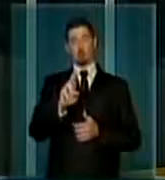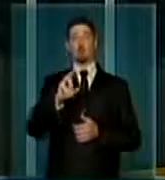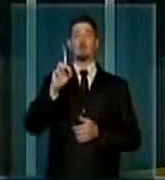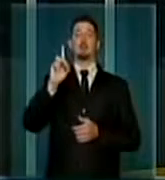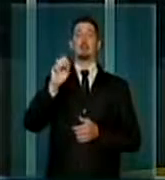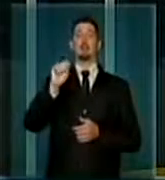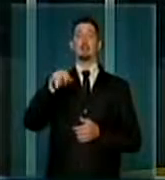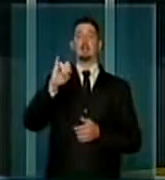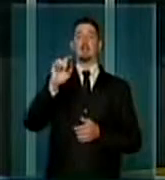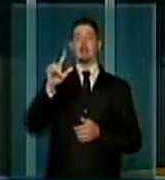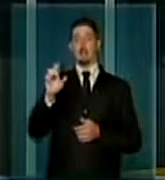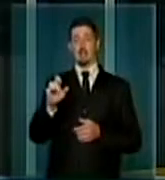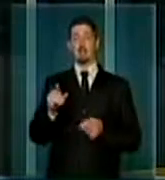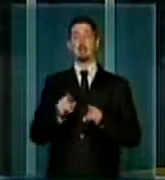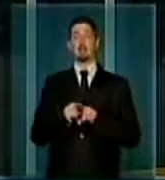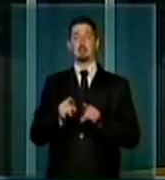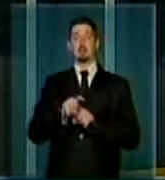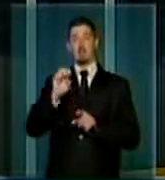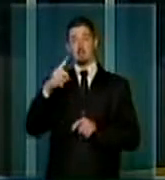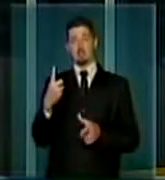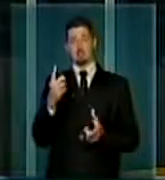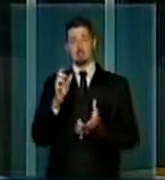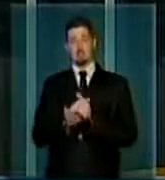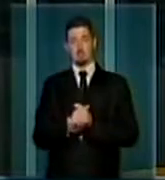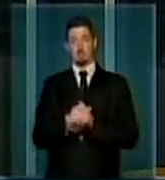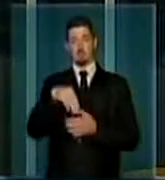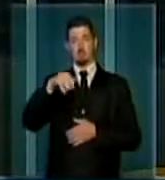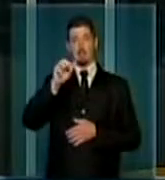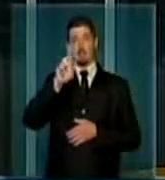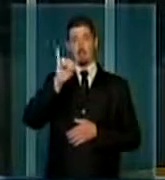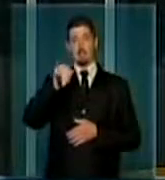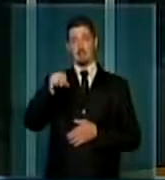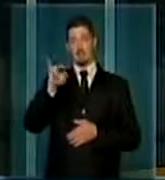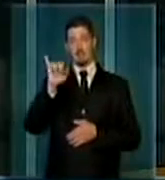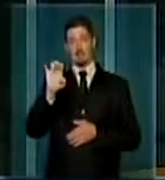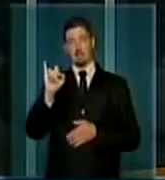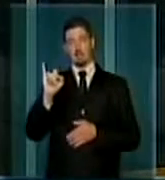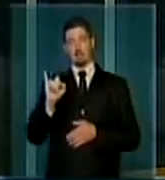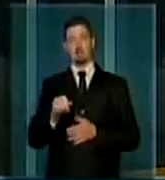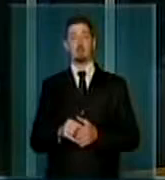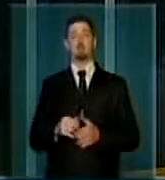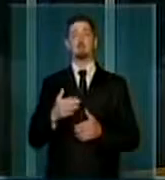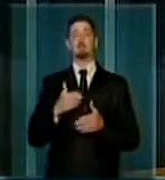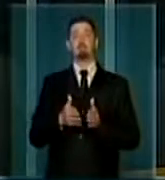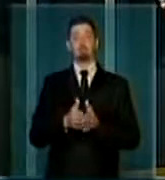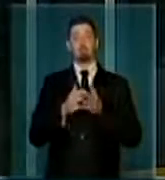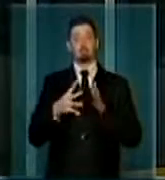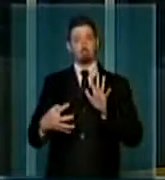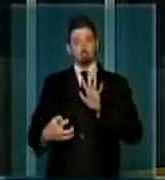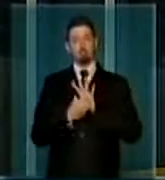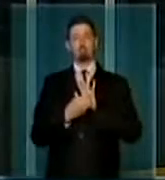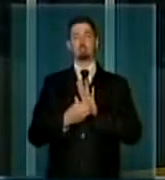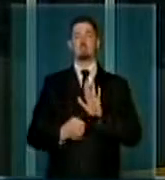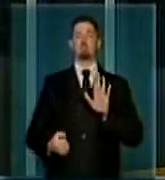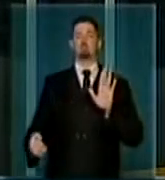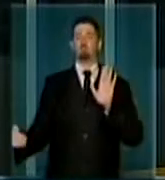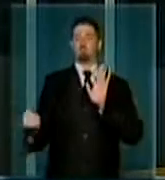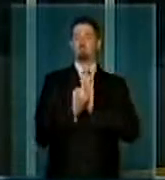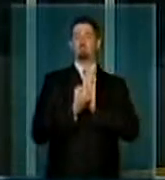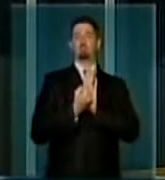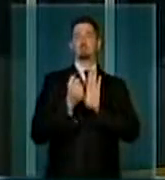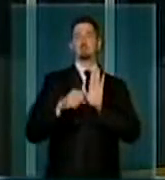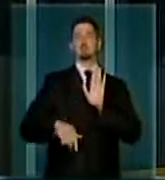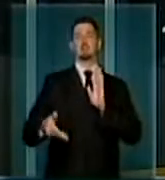e Daniele Salles, e a sua ex-esposa, Marinei Salles. Peço que seja registrado nos anais da